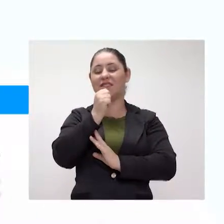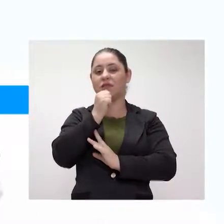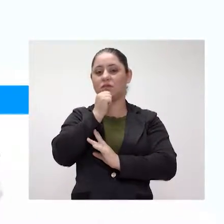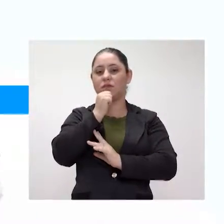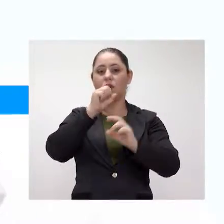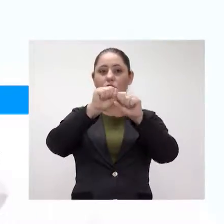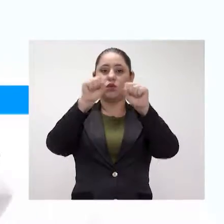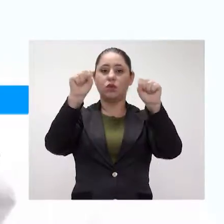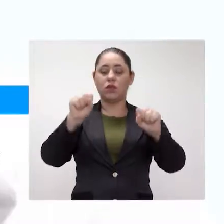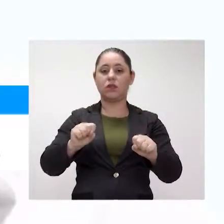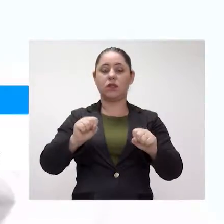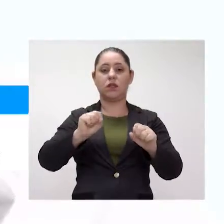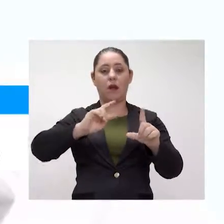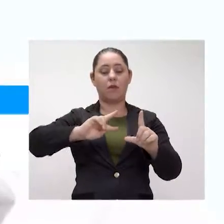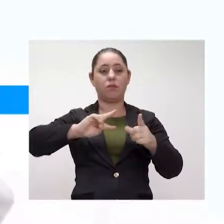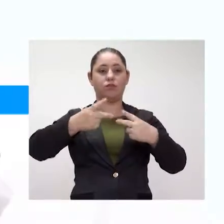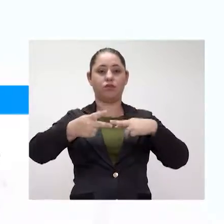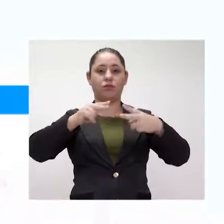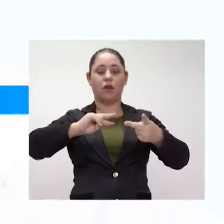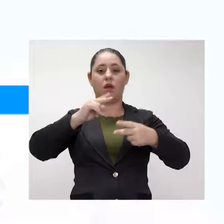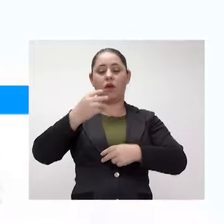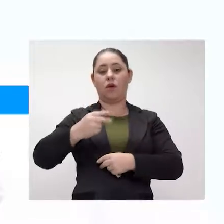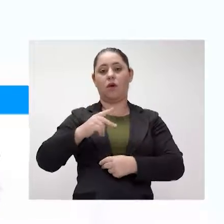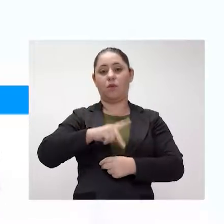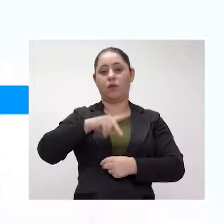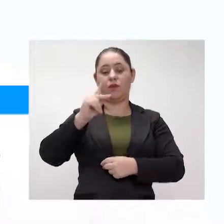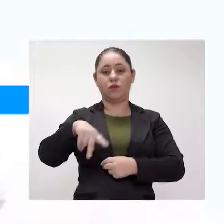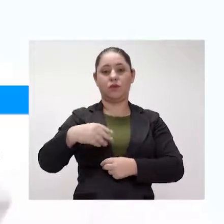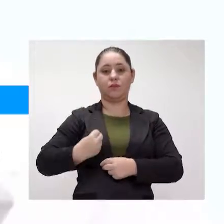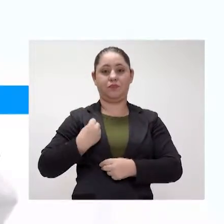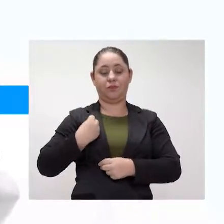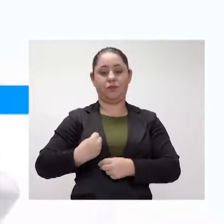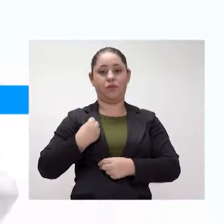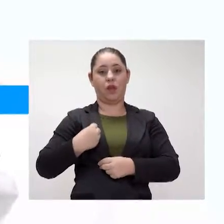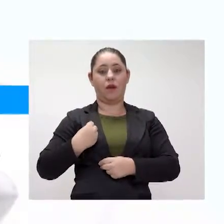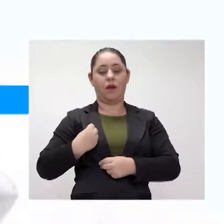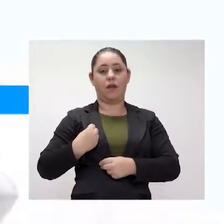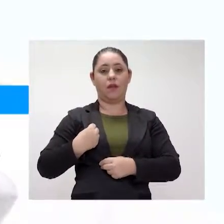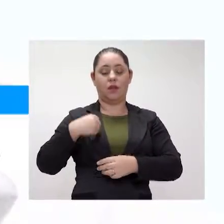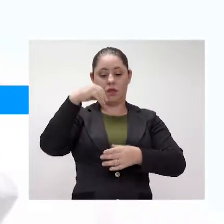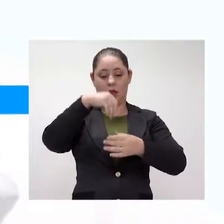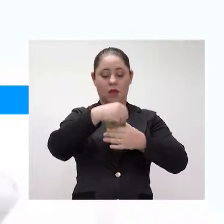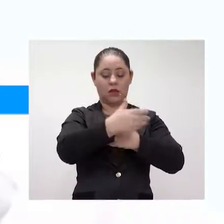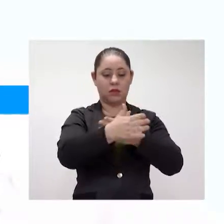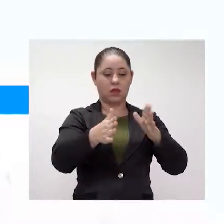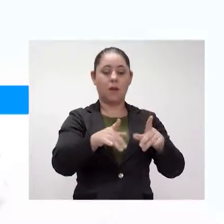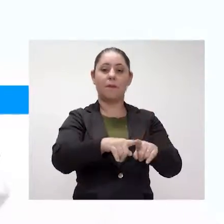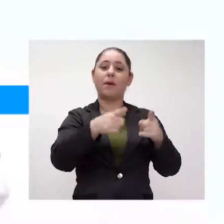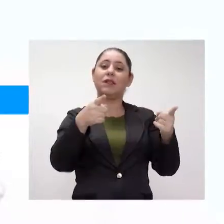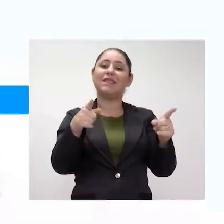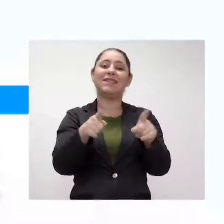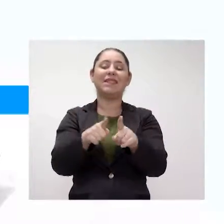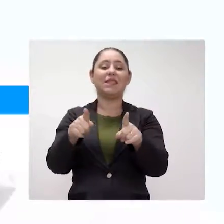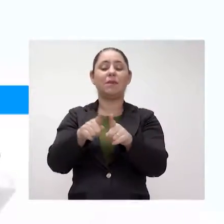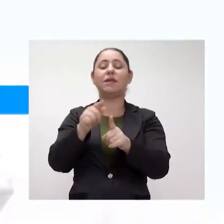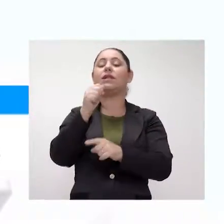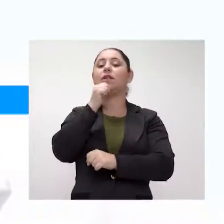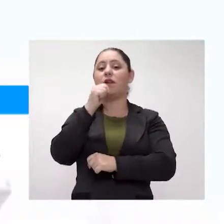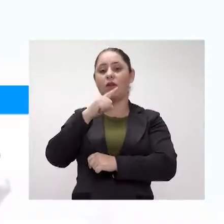ainda, o sistema híbrido, né? Professores que estarão atendendo em sala de aula, mas